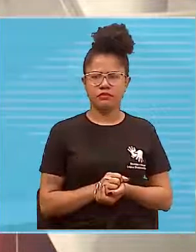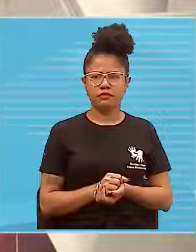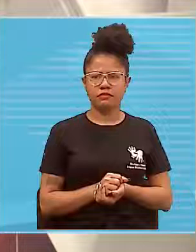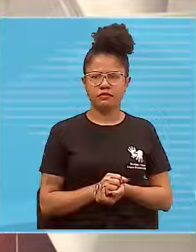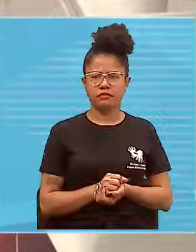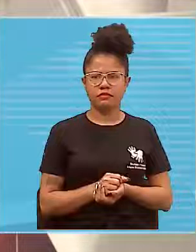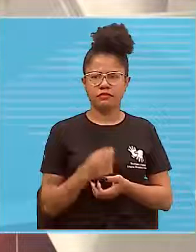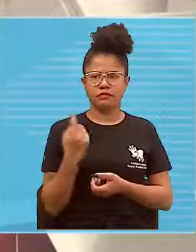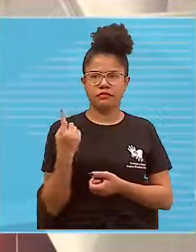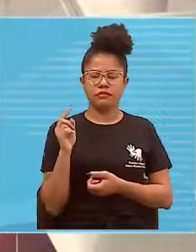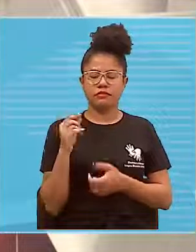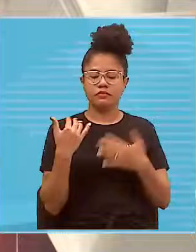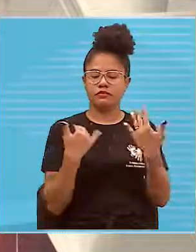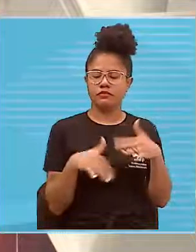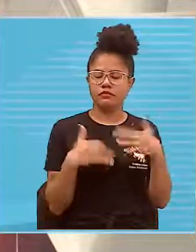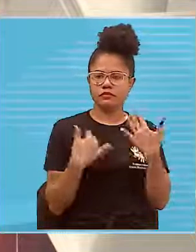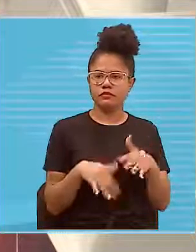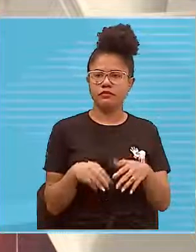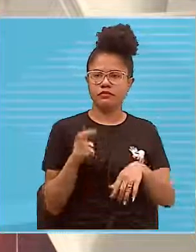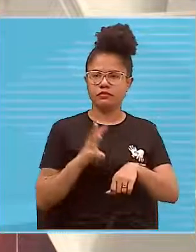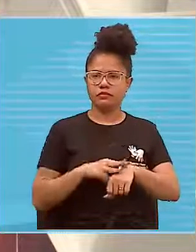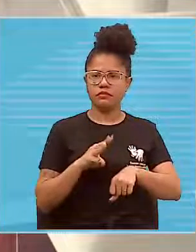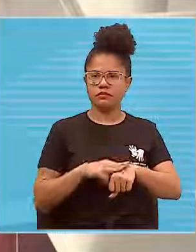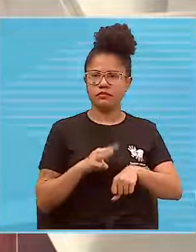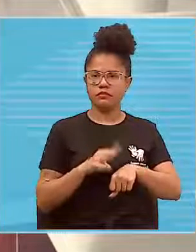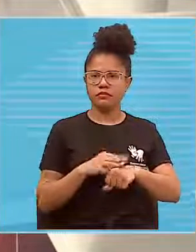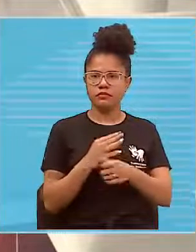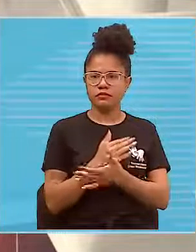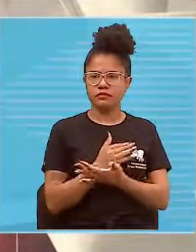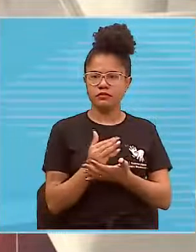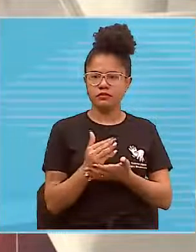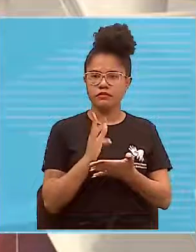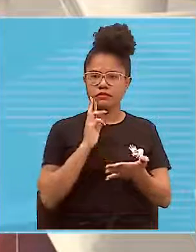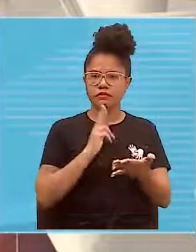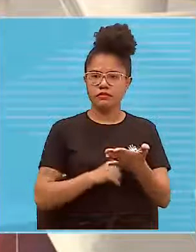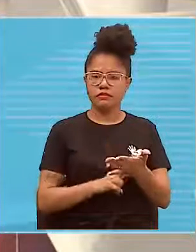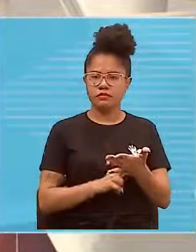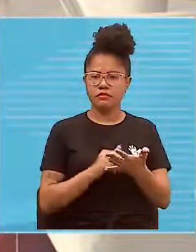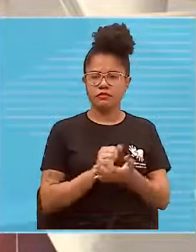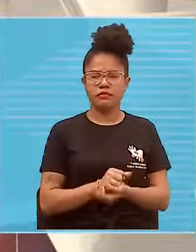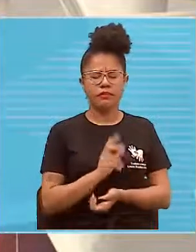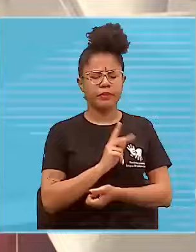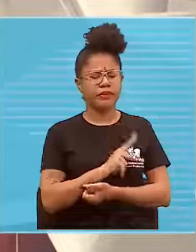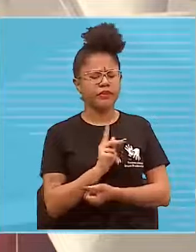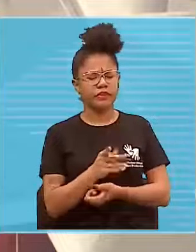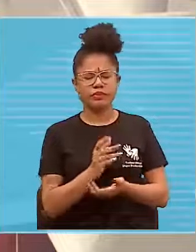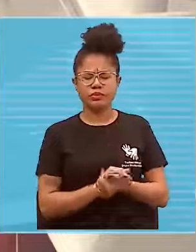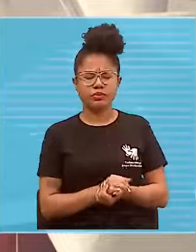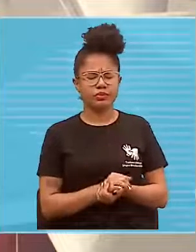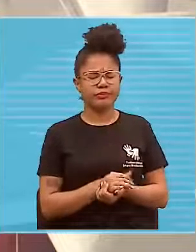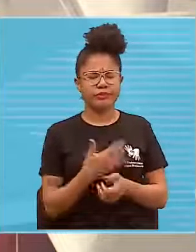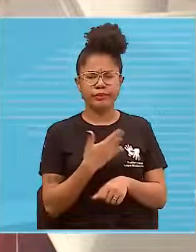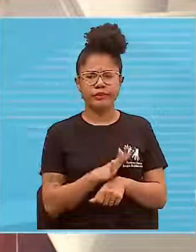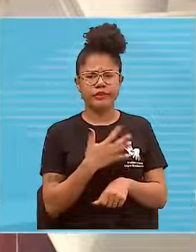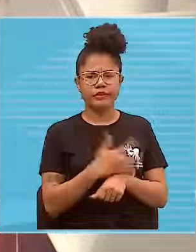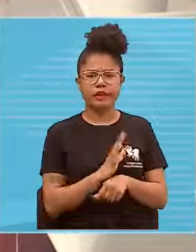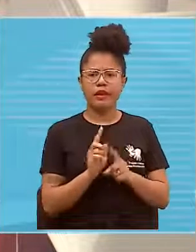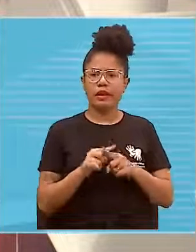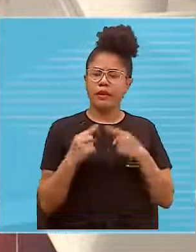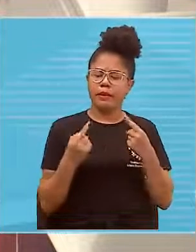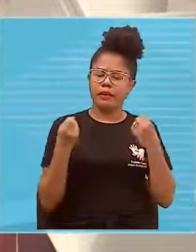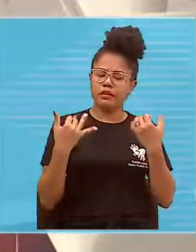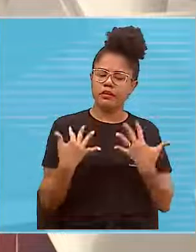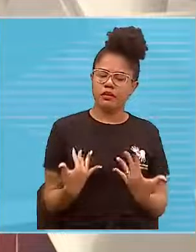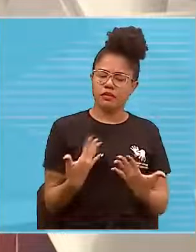as quatro últimas provas de matemática e comecem a fazer. Professor, não fiz isso. Gente, garanto,